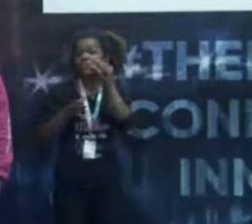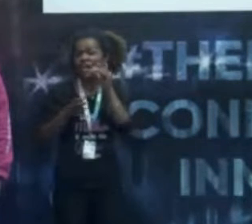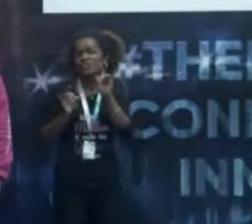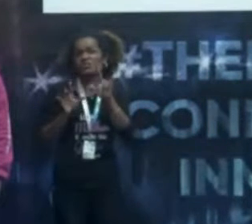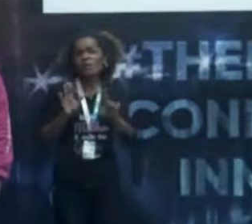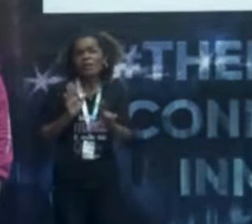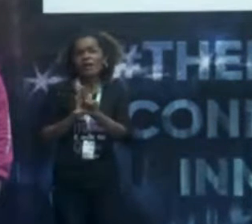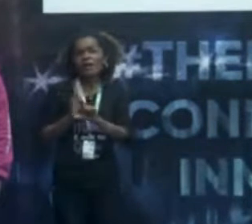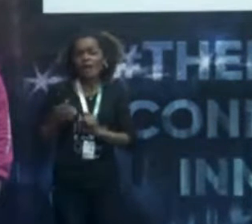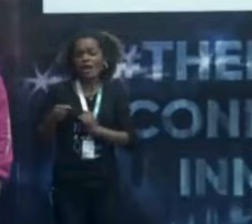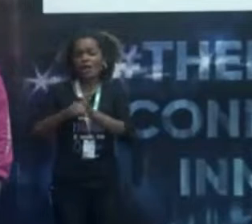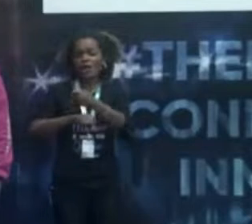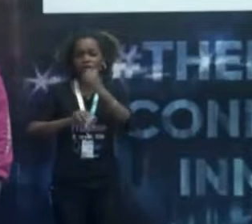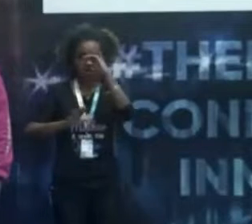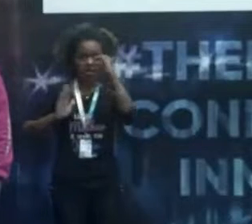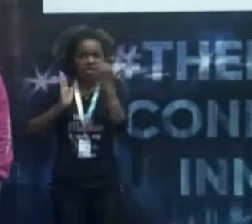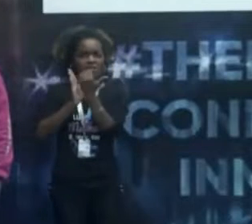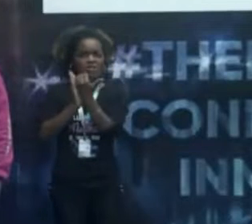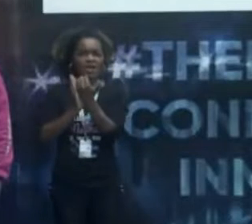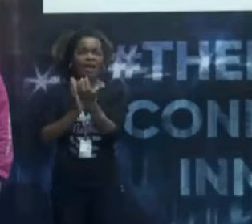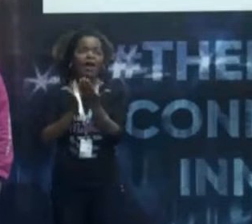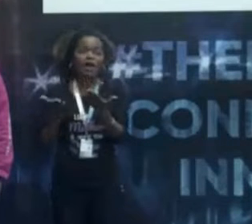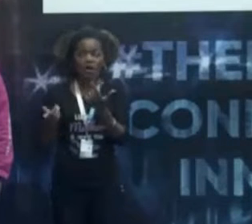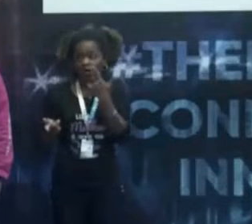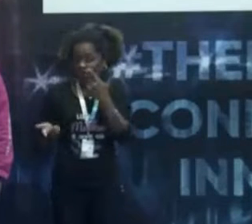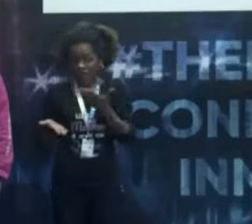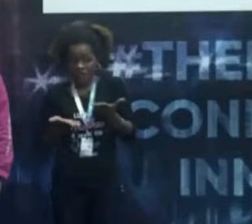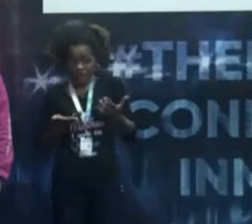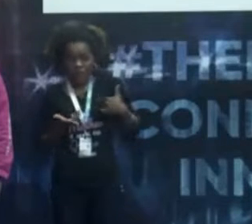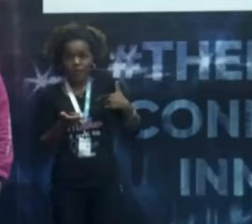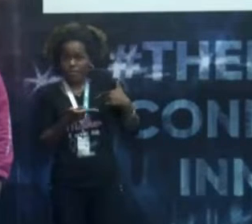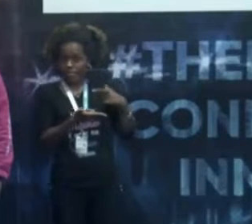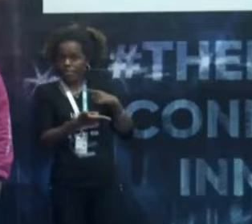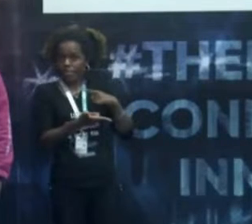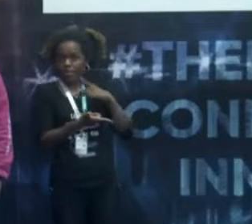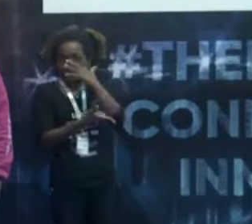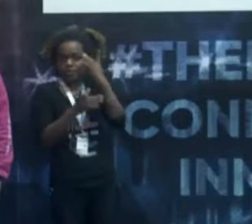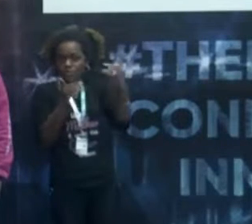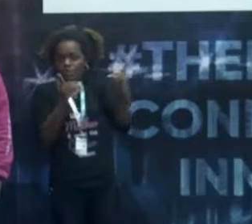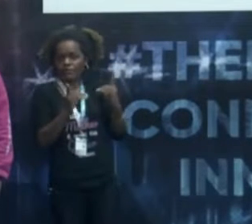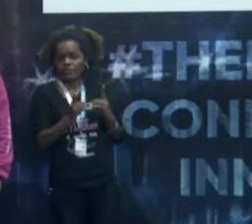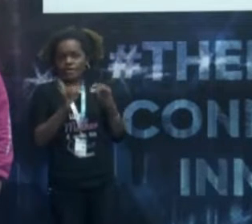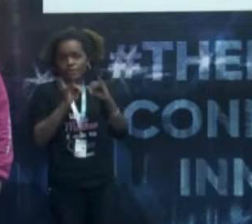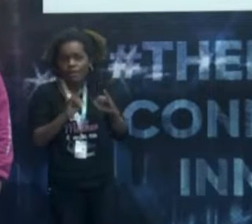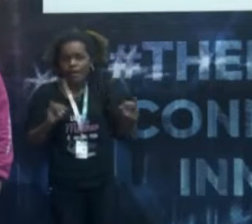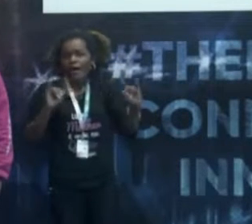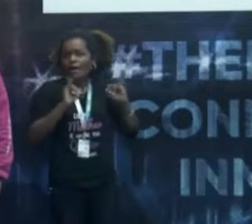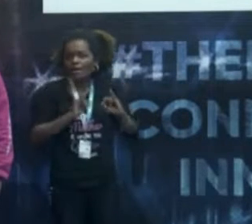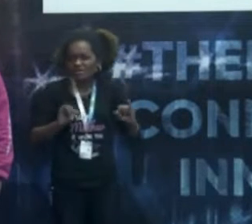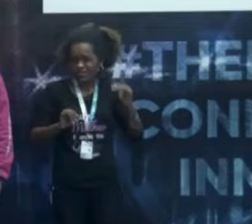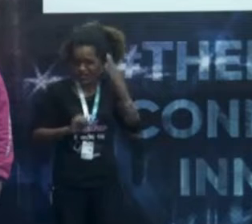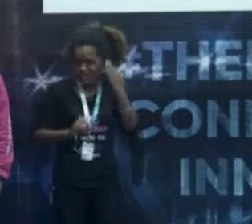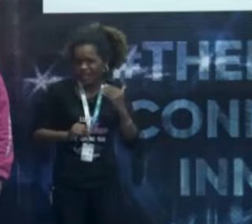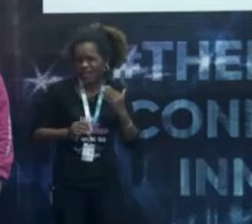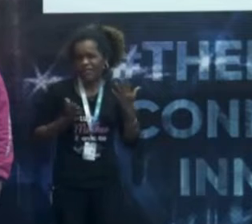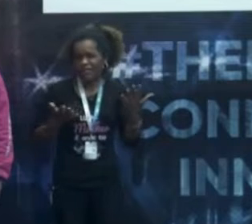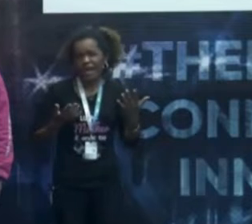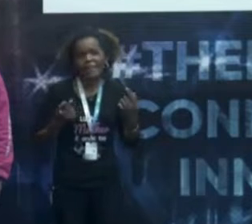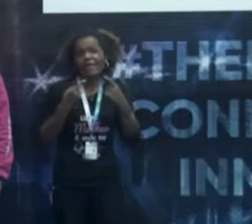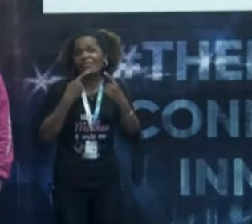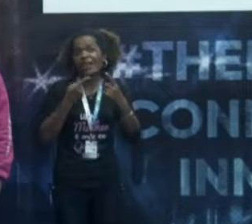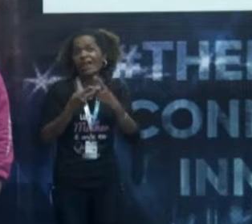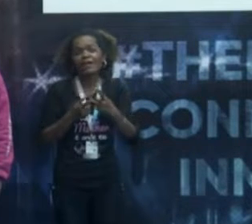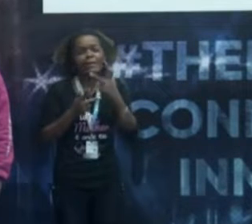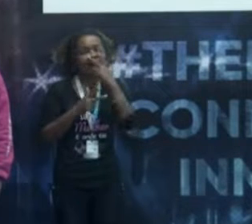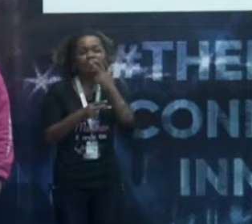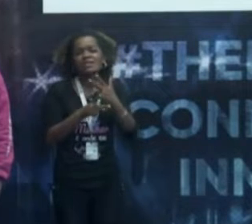adianta eu ter uma pessoa para dizer que eu faço um marketing endócrino ali da inclusão dentro da minha empresa,